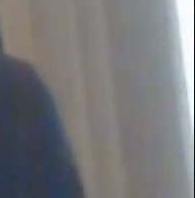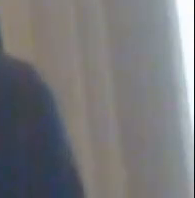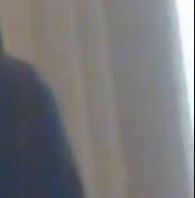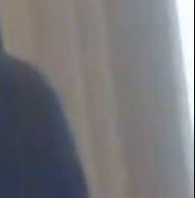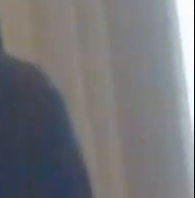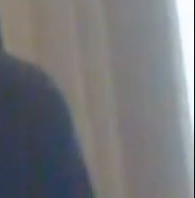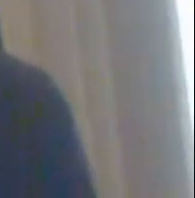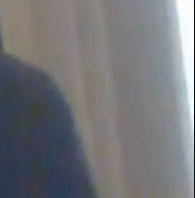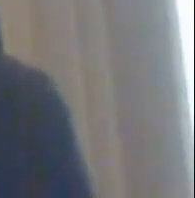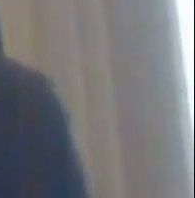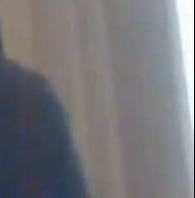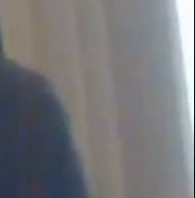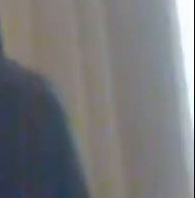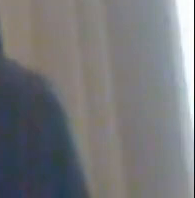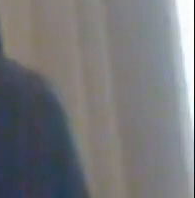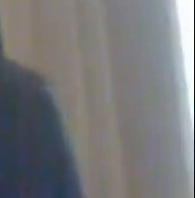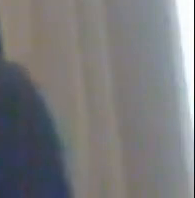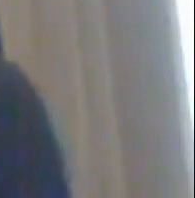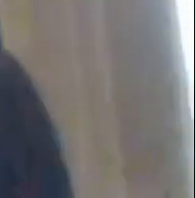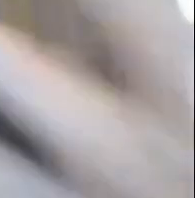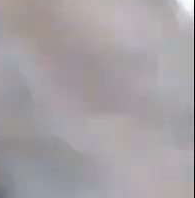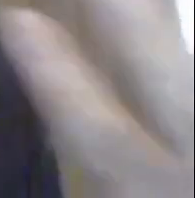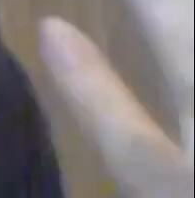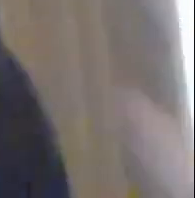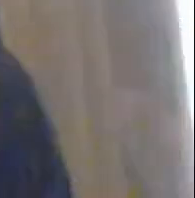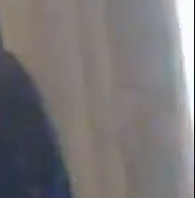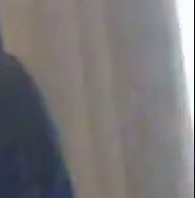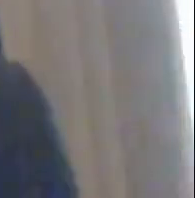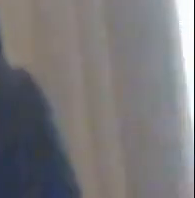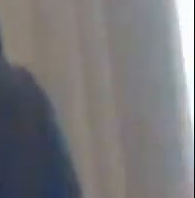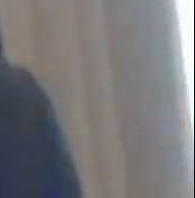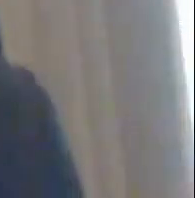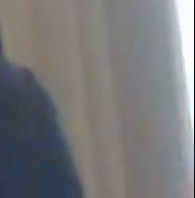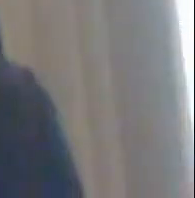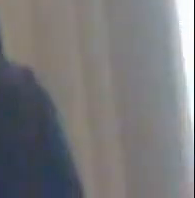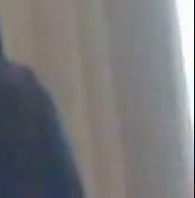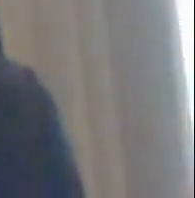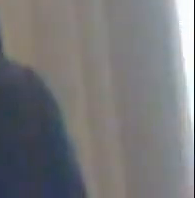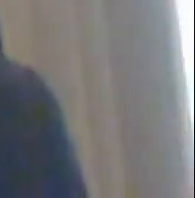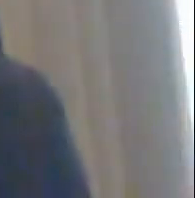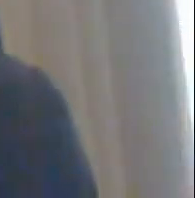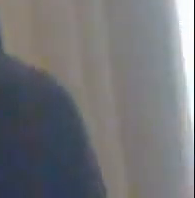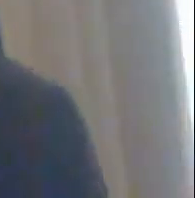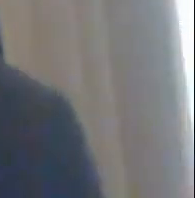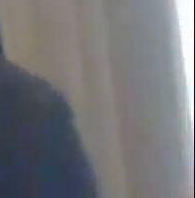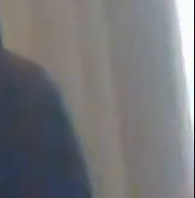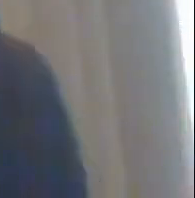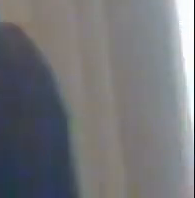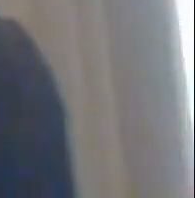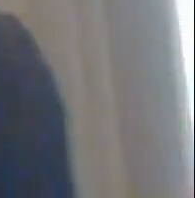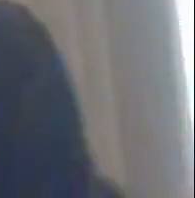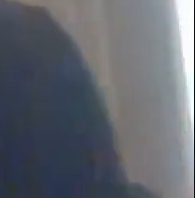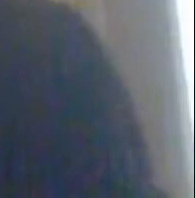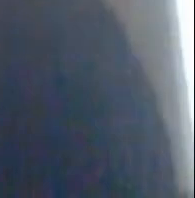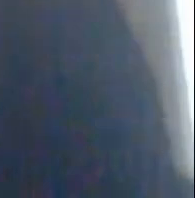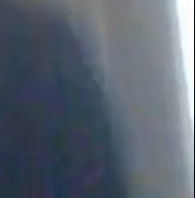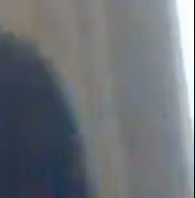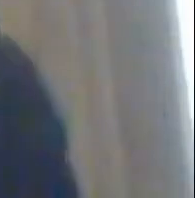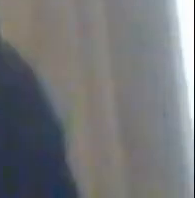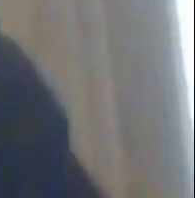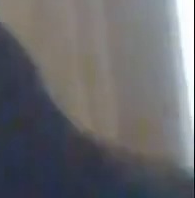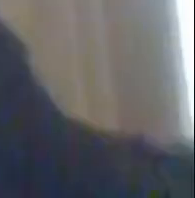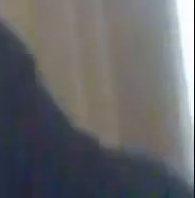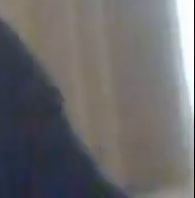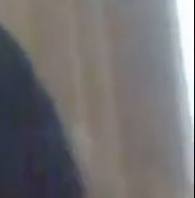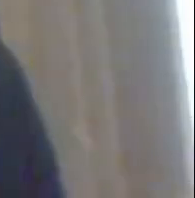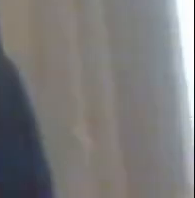Ambiente, a doutora Tarsila, querida amiga, que faz um trabalho extraordinário de aglutinação nesse trabalho com nossos colegas, de